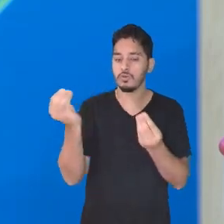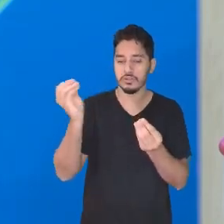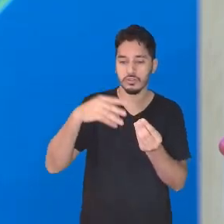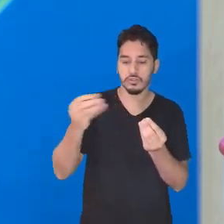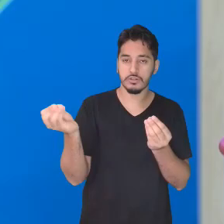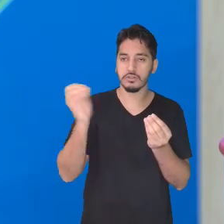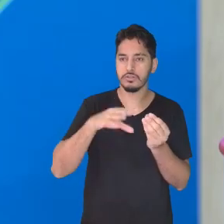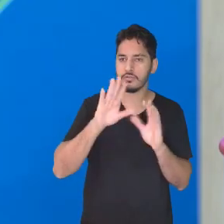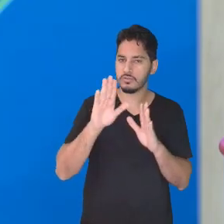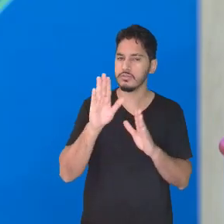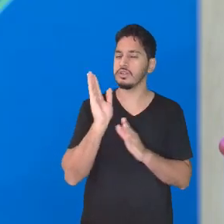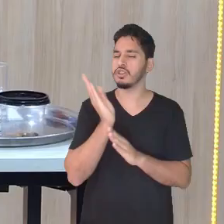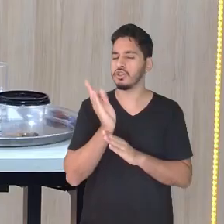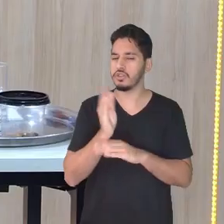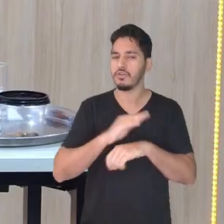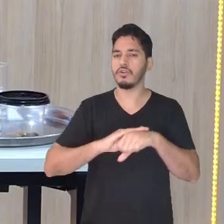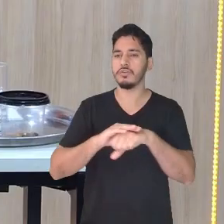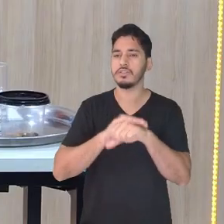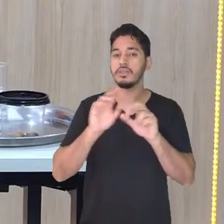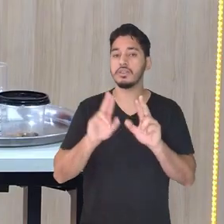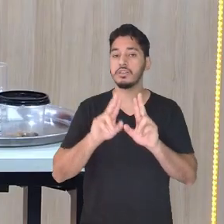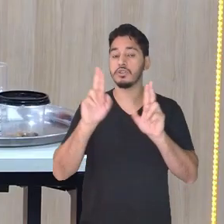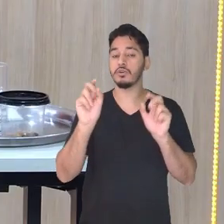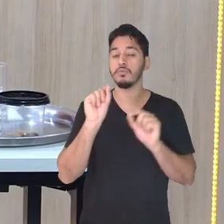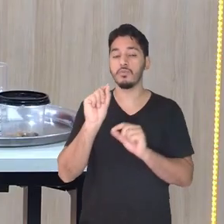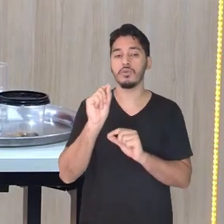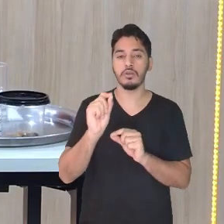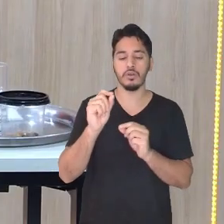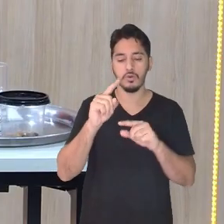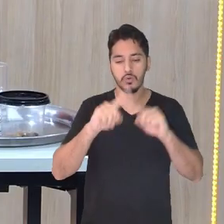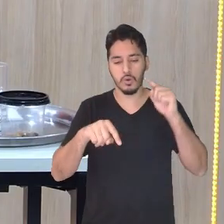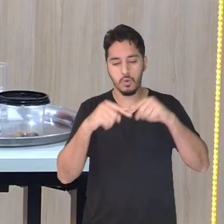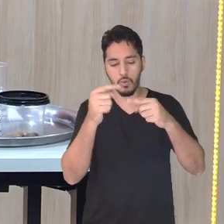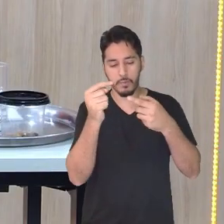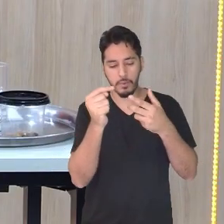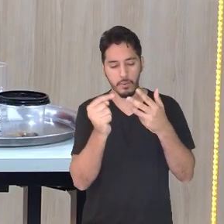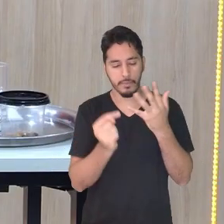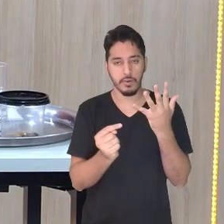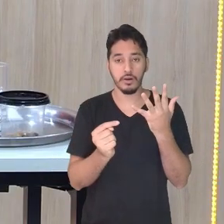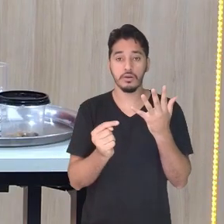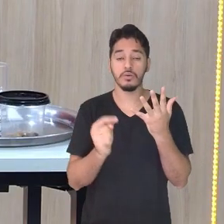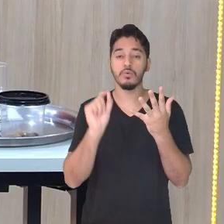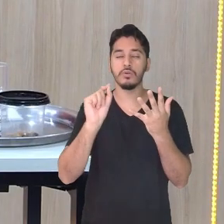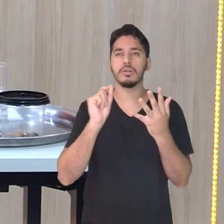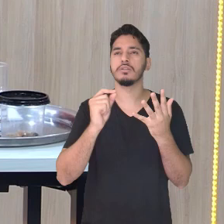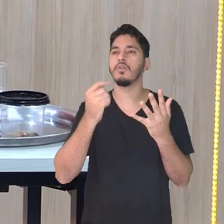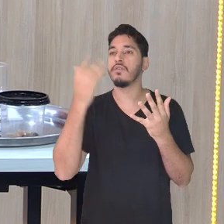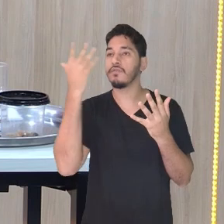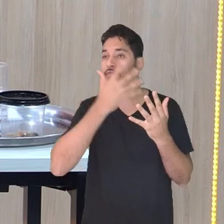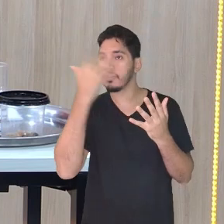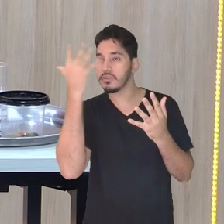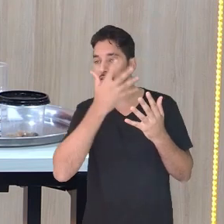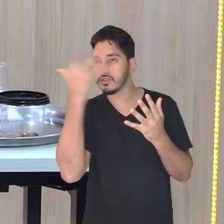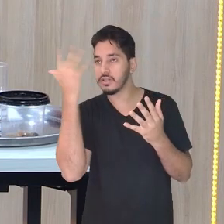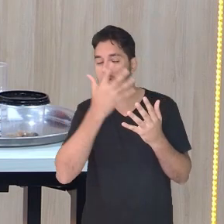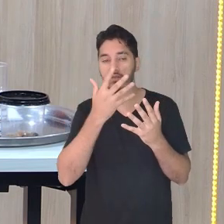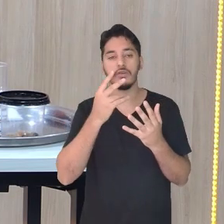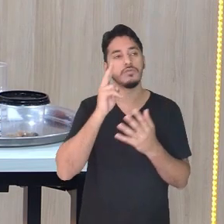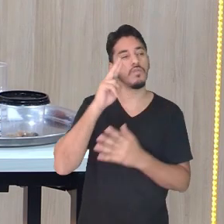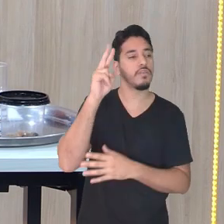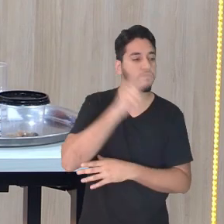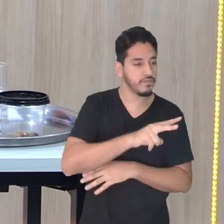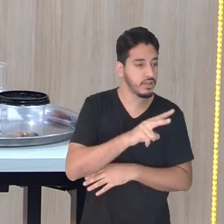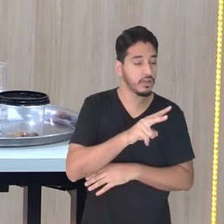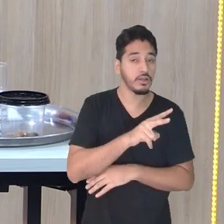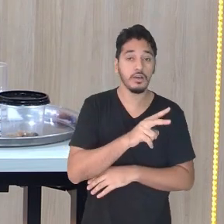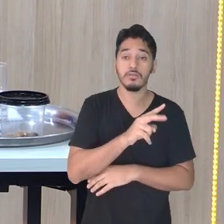a pouco a gente vai conversar a respeito dos componentes, aqueles que são visíveis, como a gente vai falar aí das